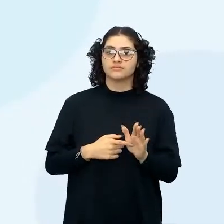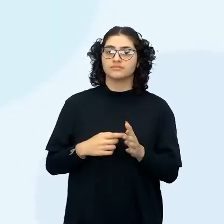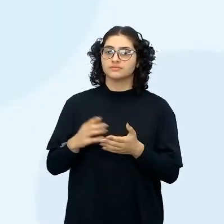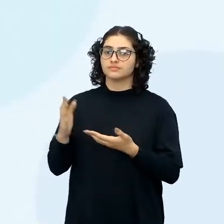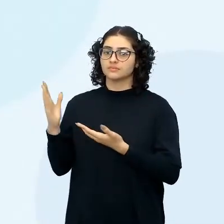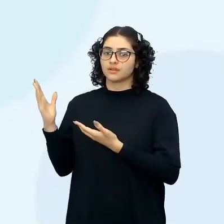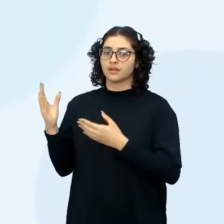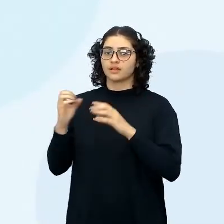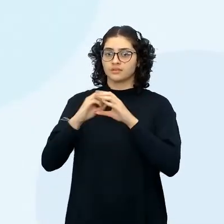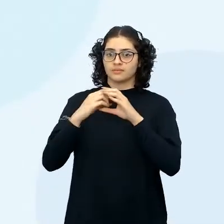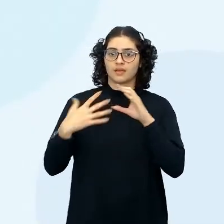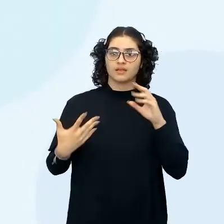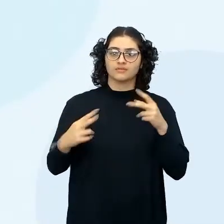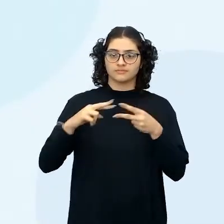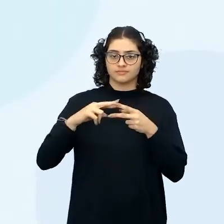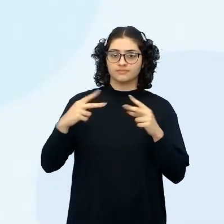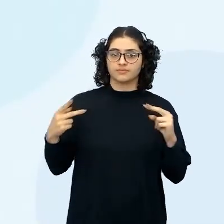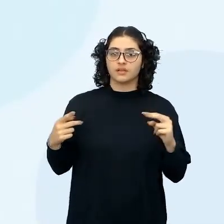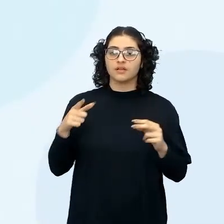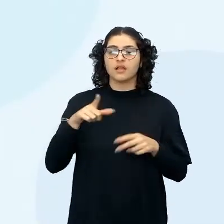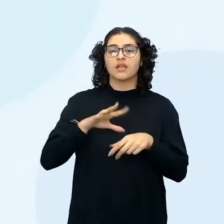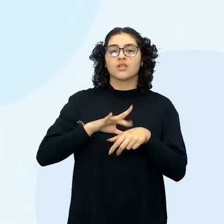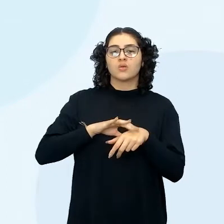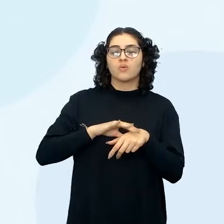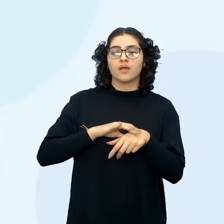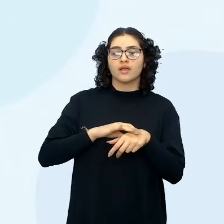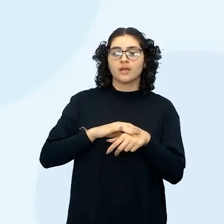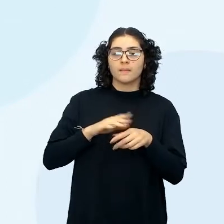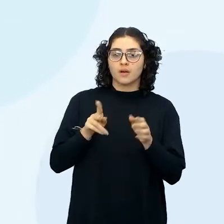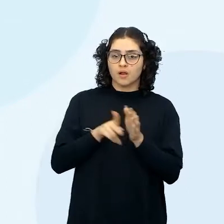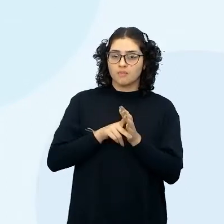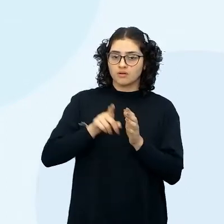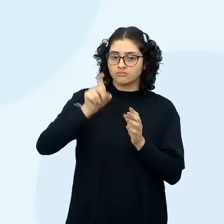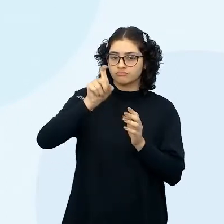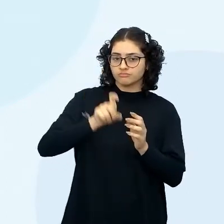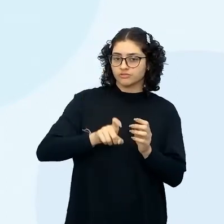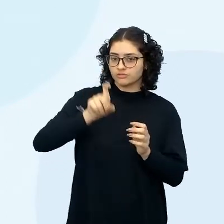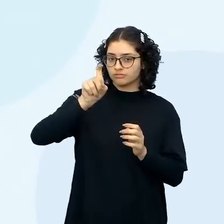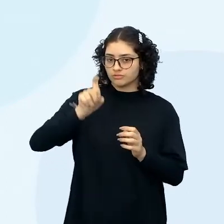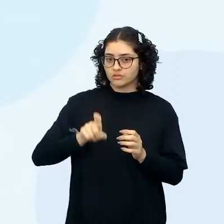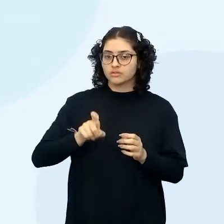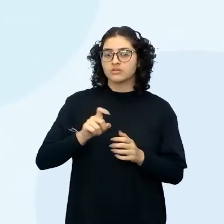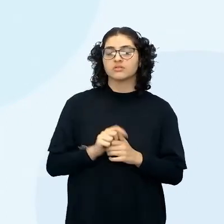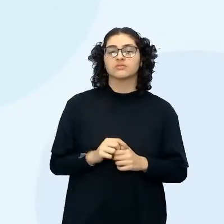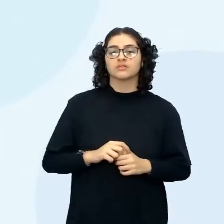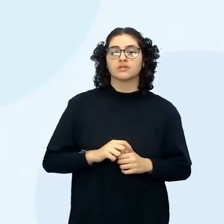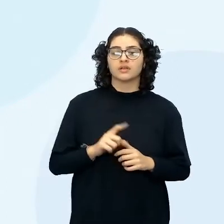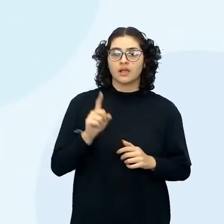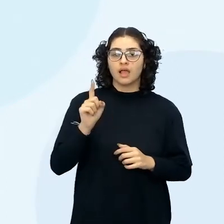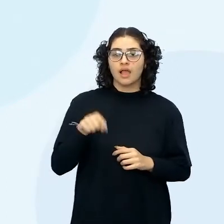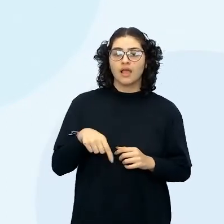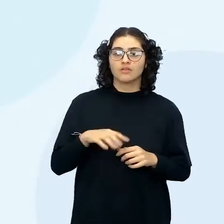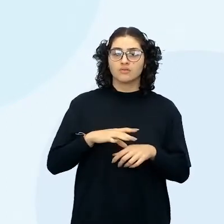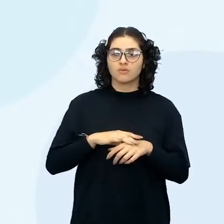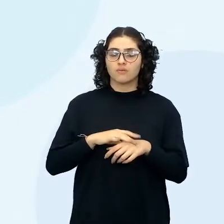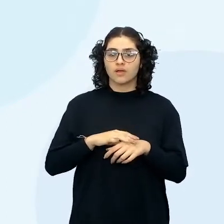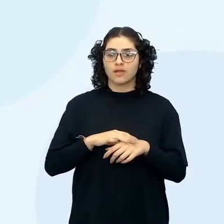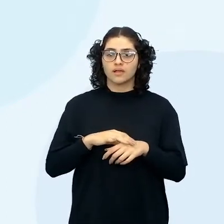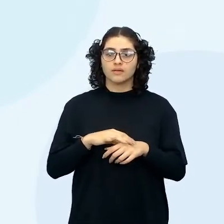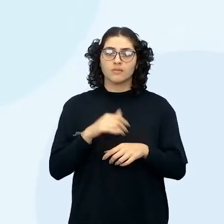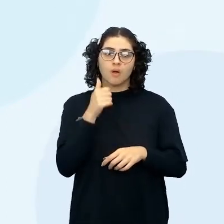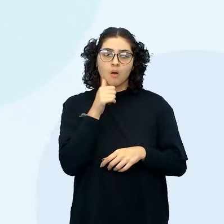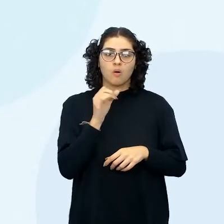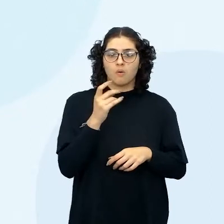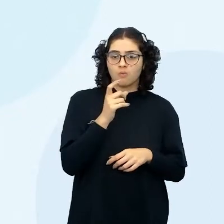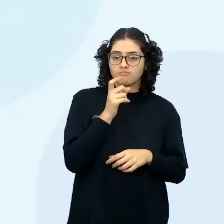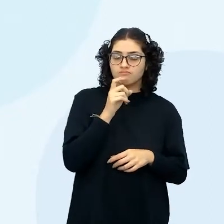hereditários. Se é uma doença ligada ao cromossomo X, então é uma doença, né, sexual, que a gente chama nesse caso, porque